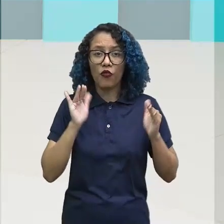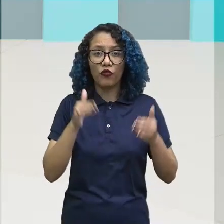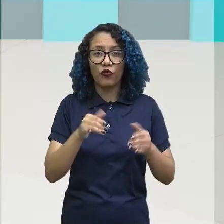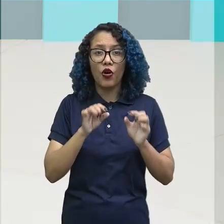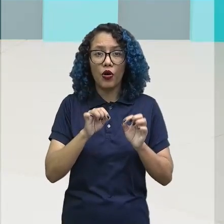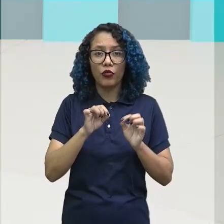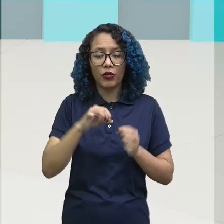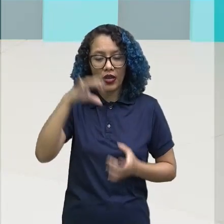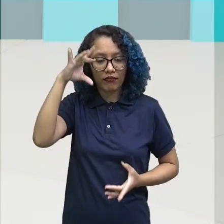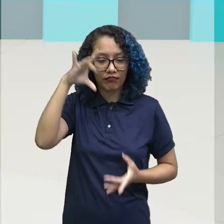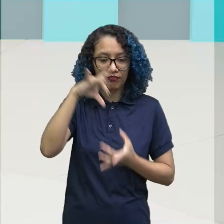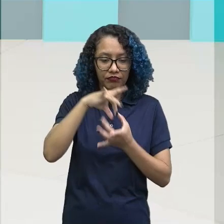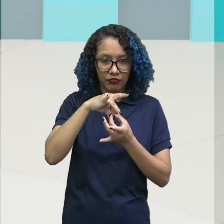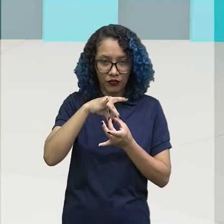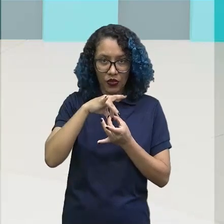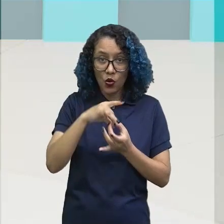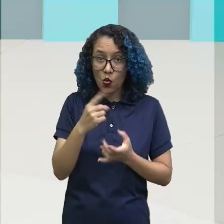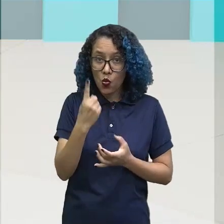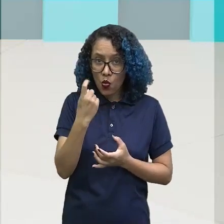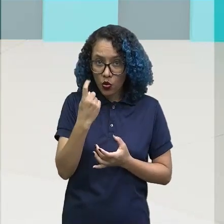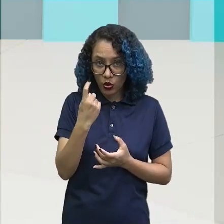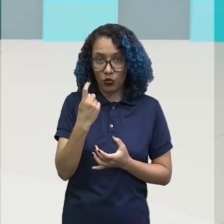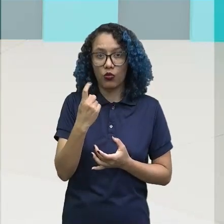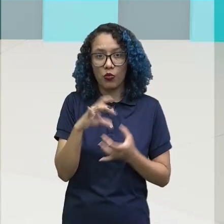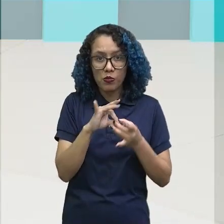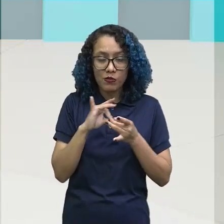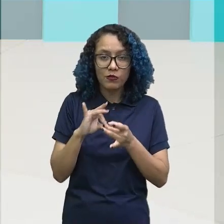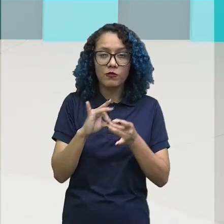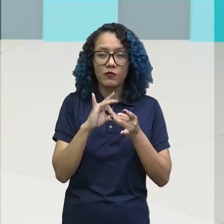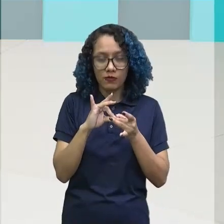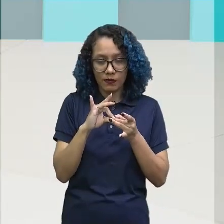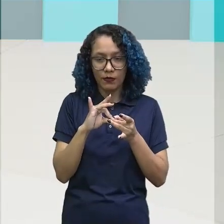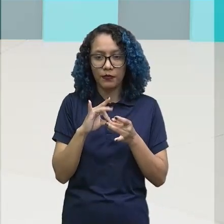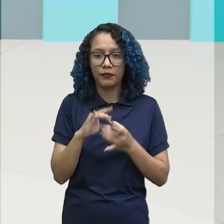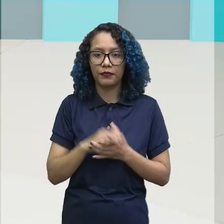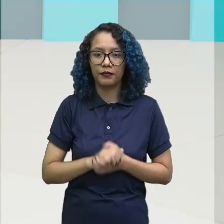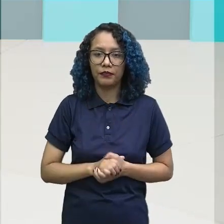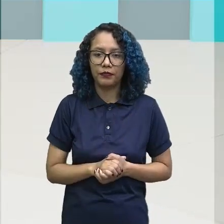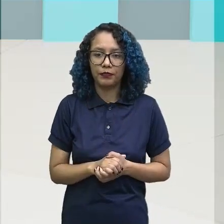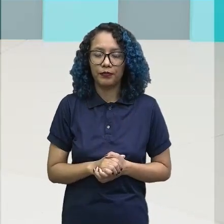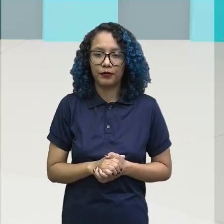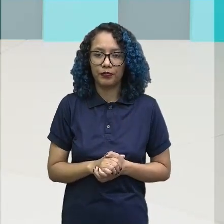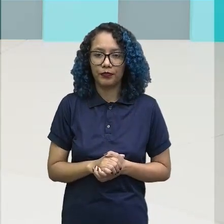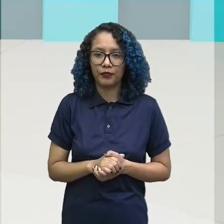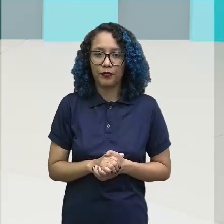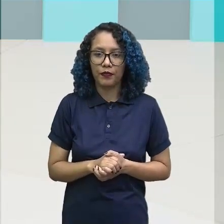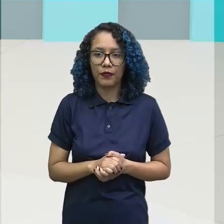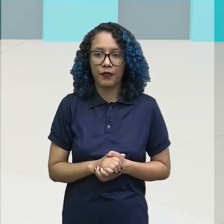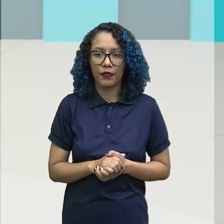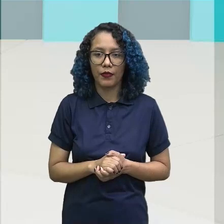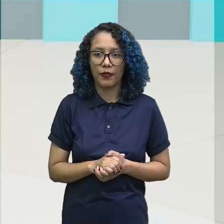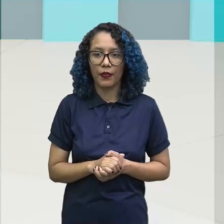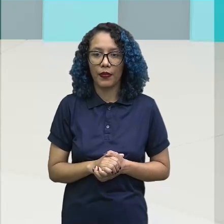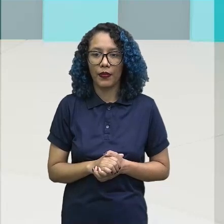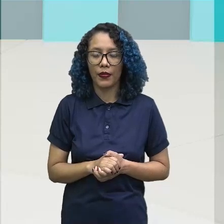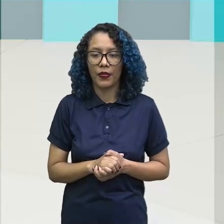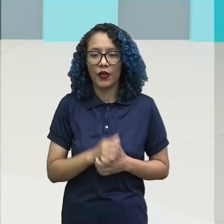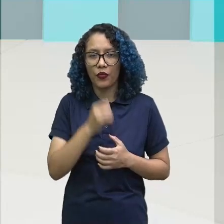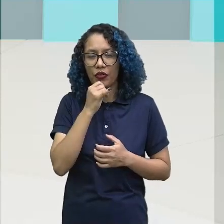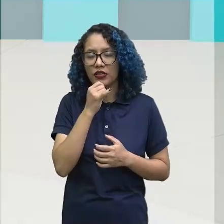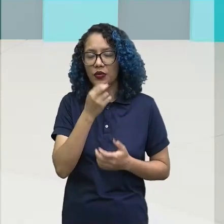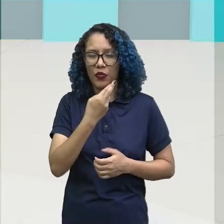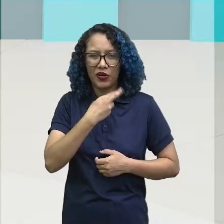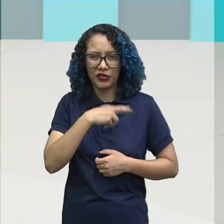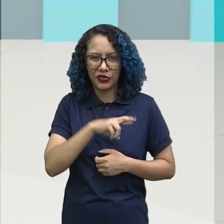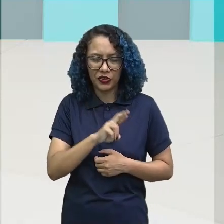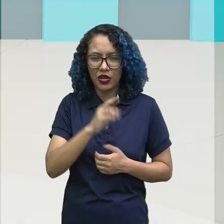nós somos inteiros, ou seja, percebendo que não importa a